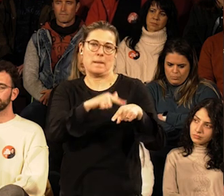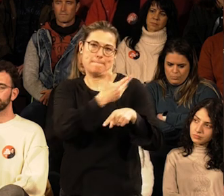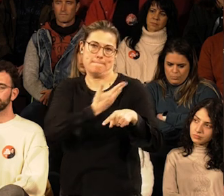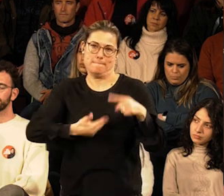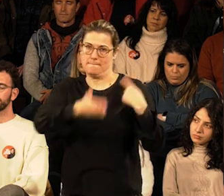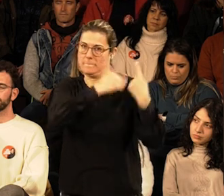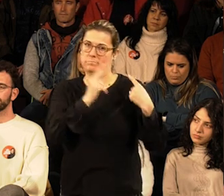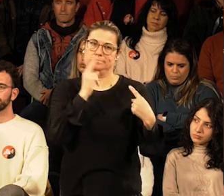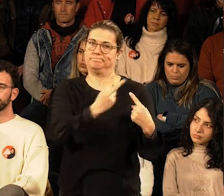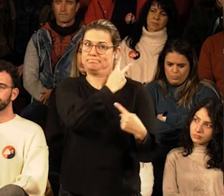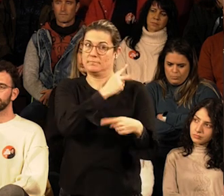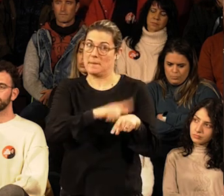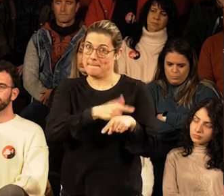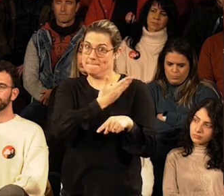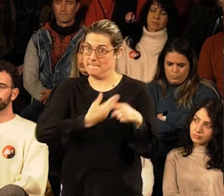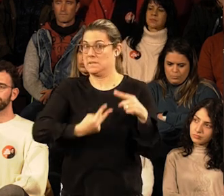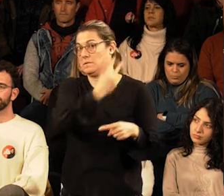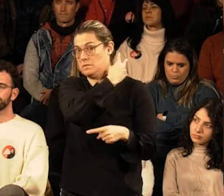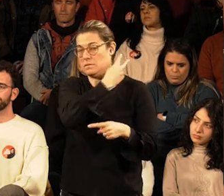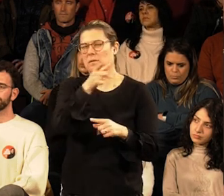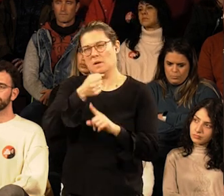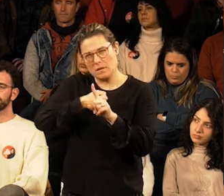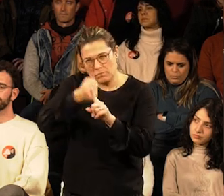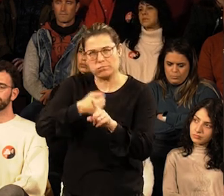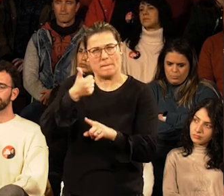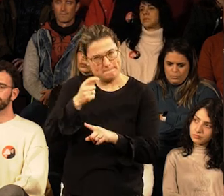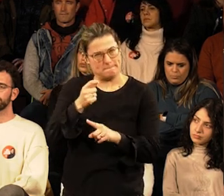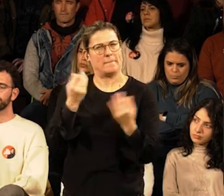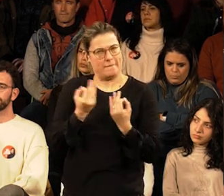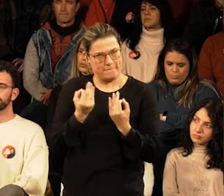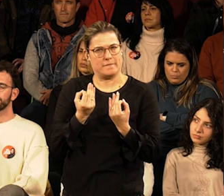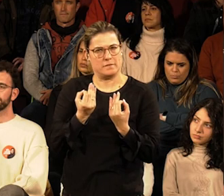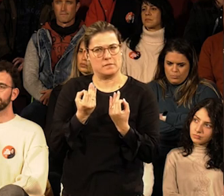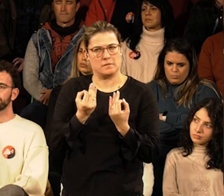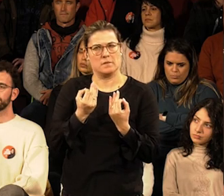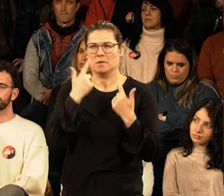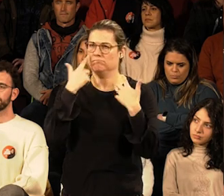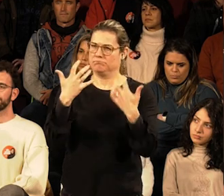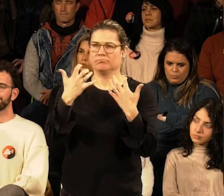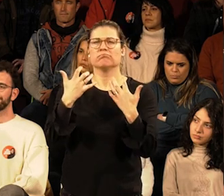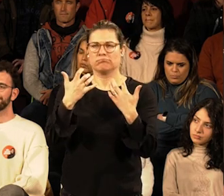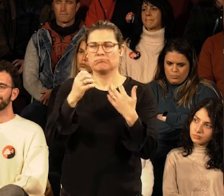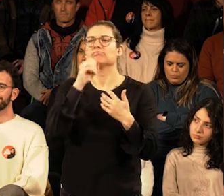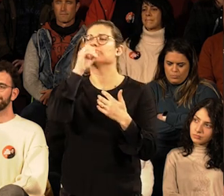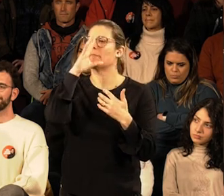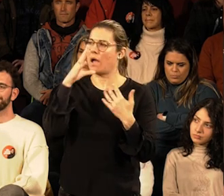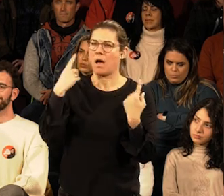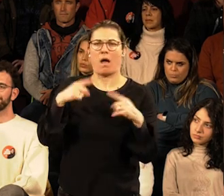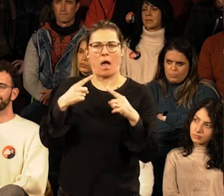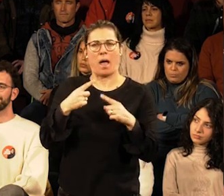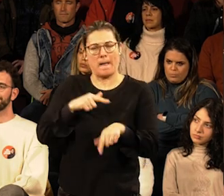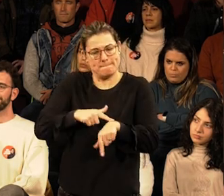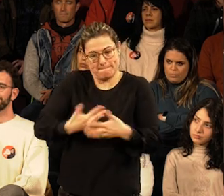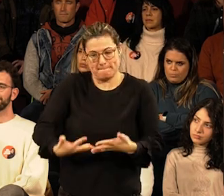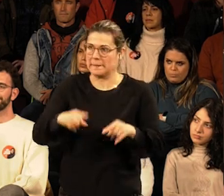passado e o passado o passado de luta do bloco de esquerda está espantosamente bem